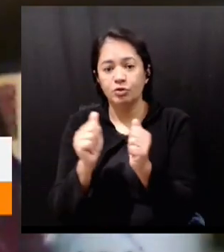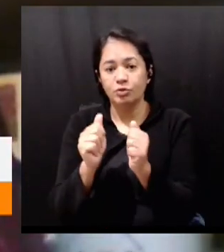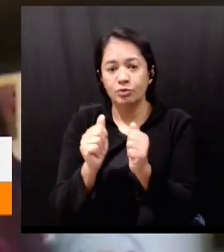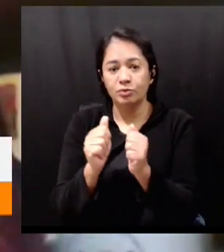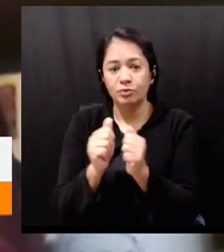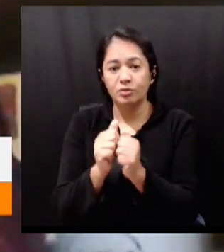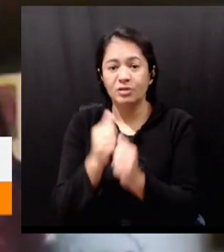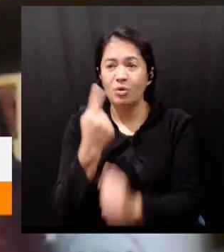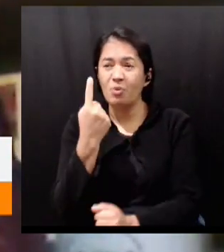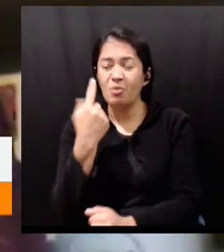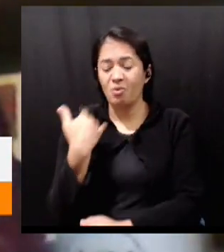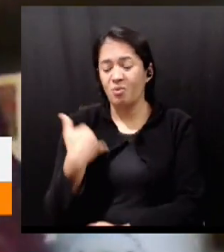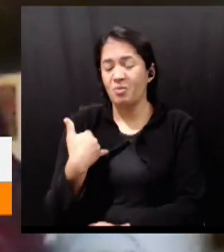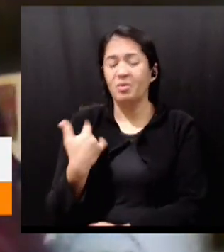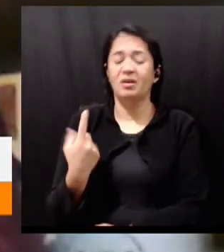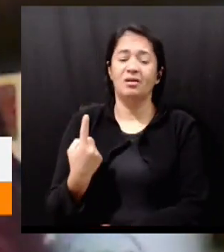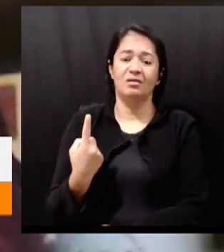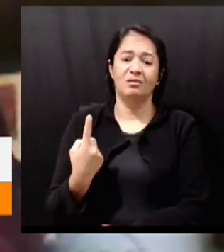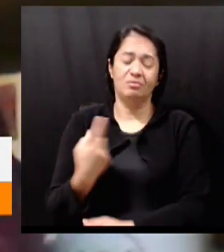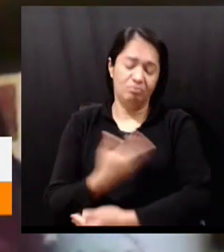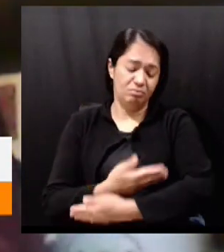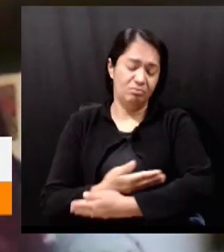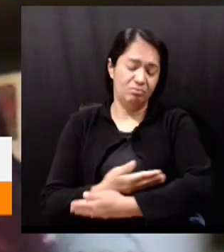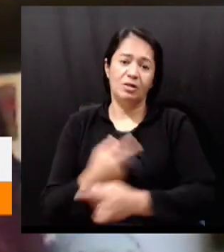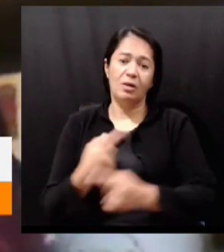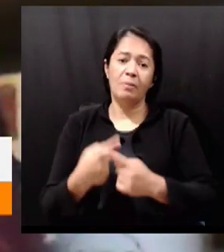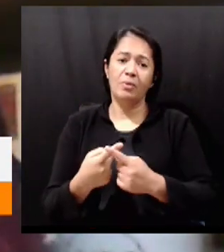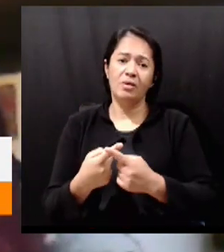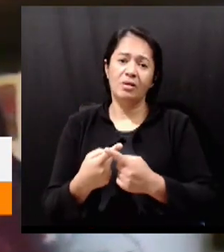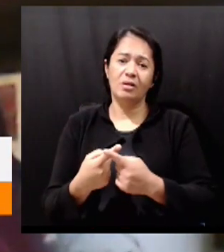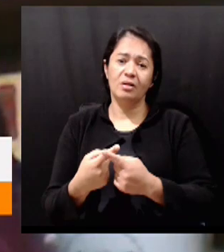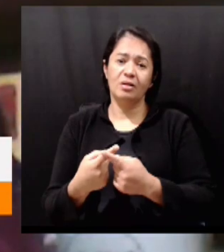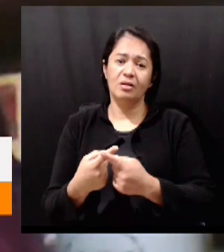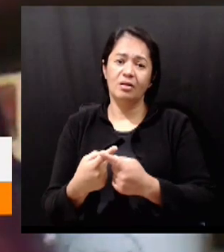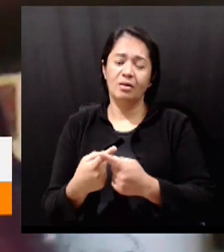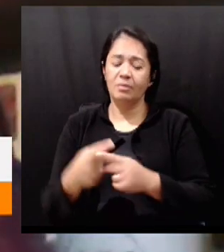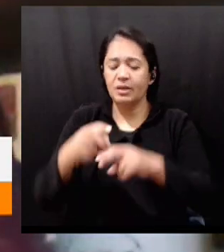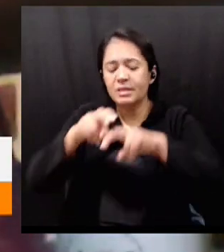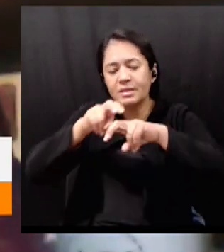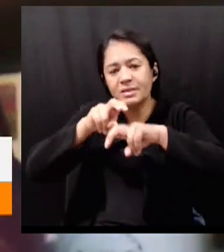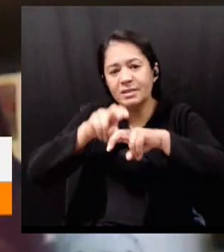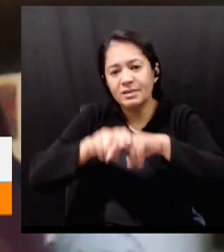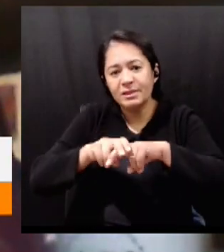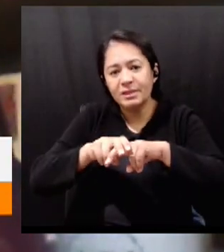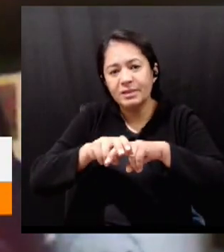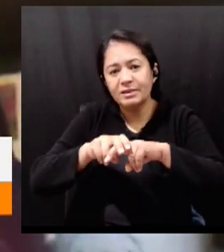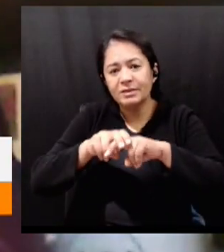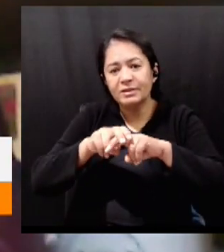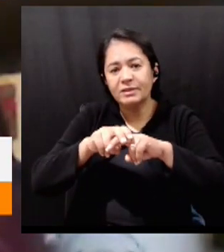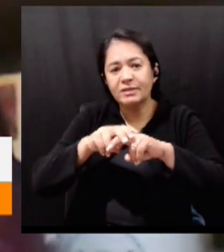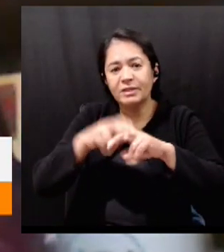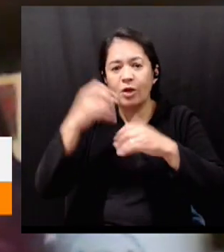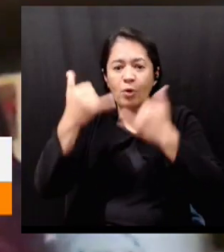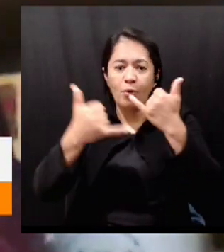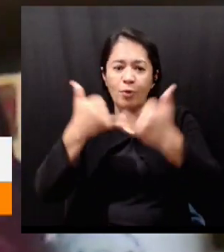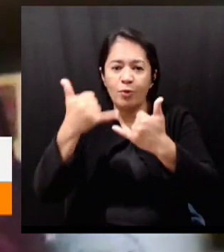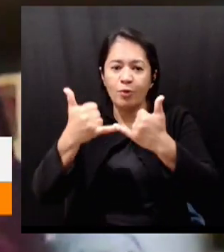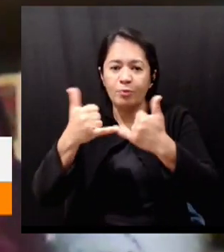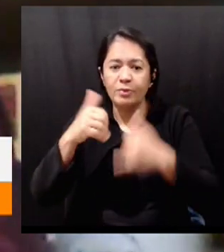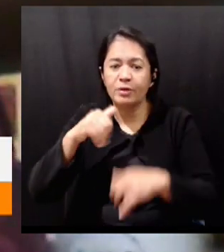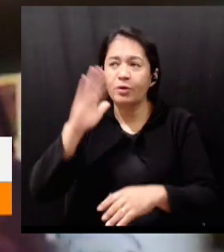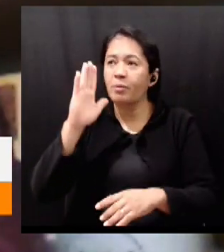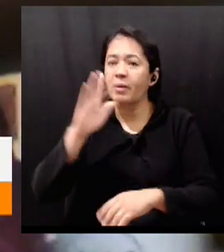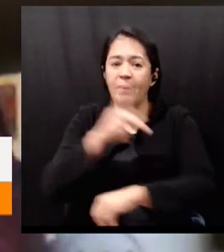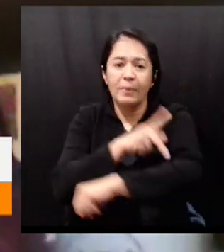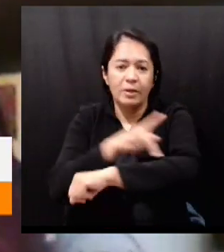bebezinho. Então, por que não colocar para sentar com um brinquedo que seja mais pedagógico,